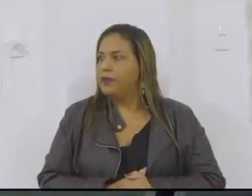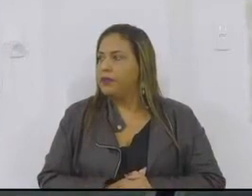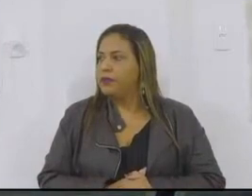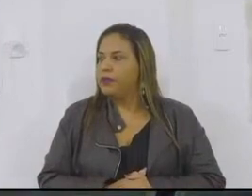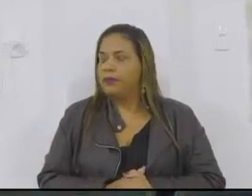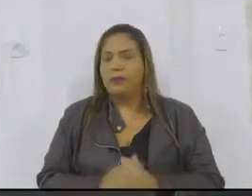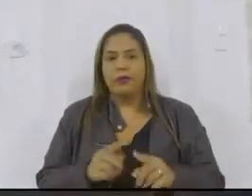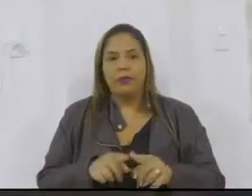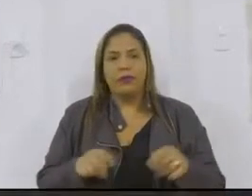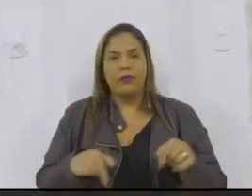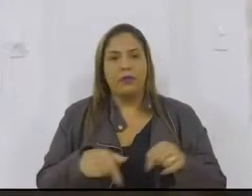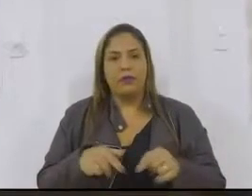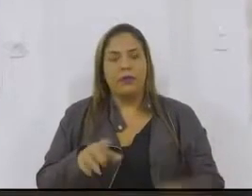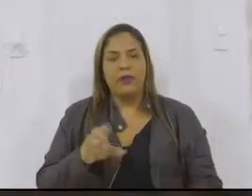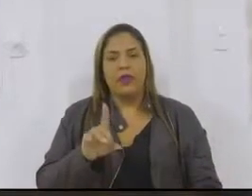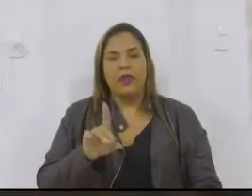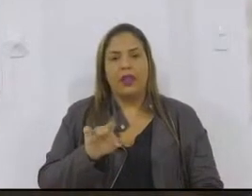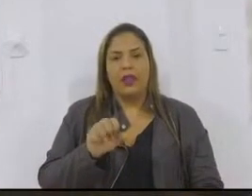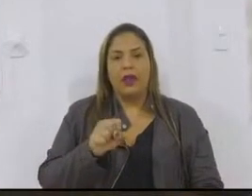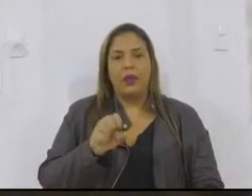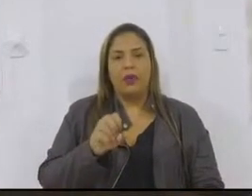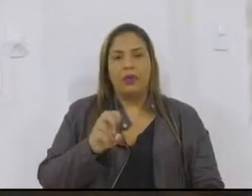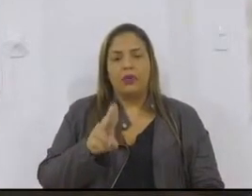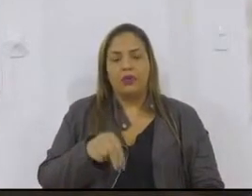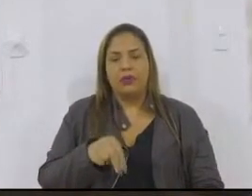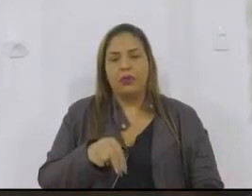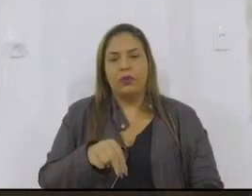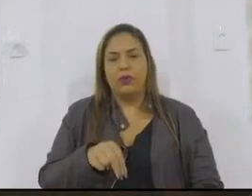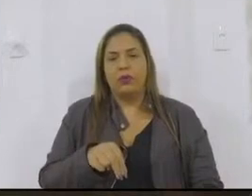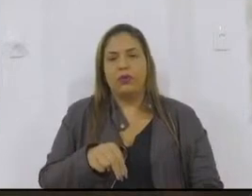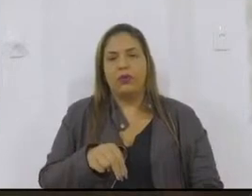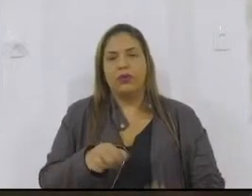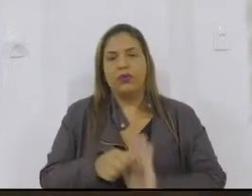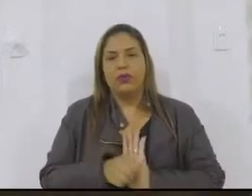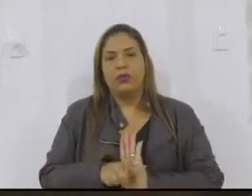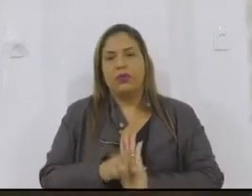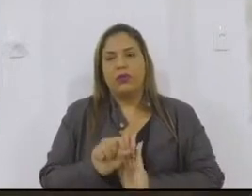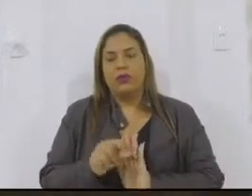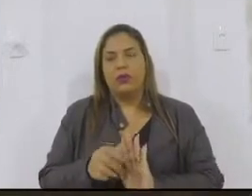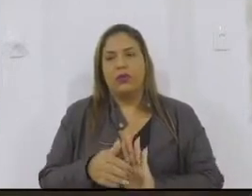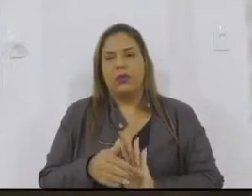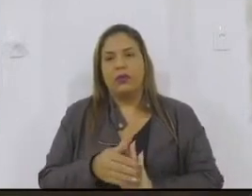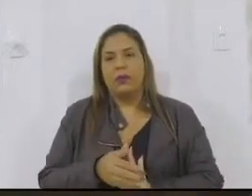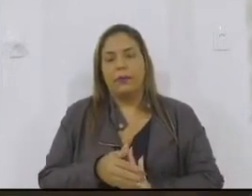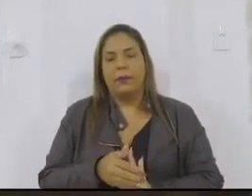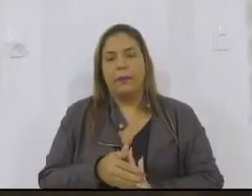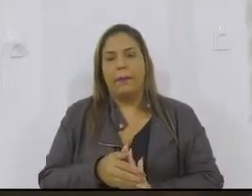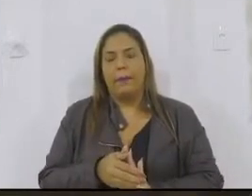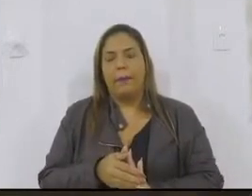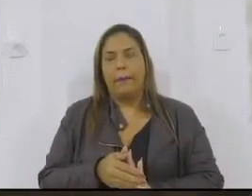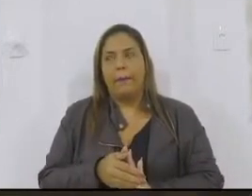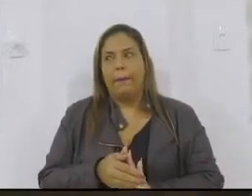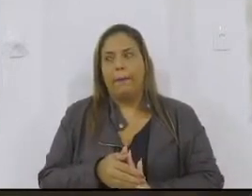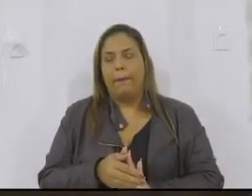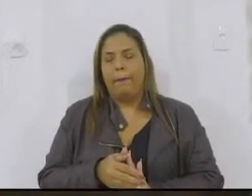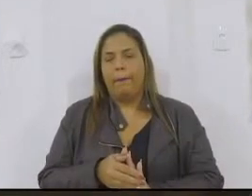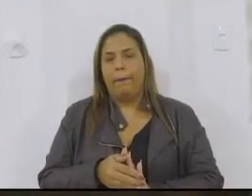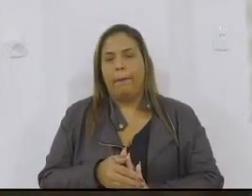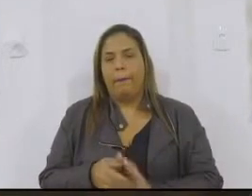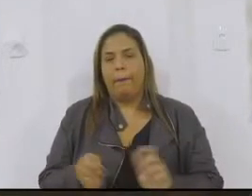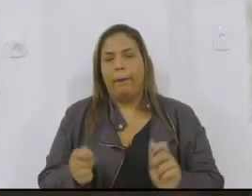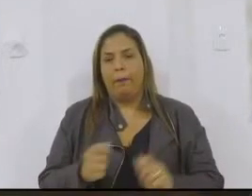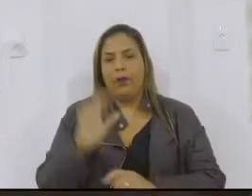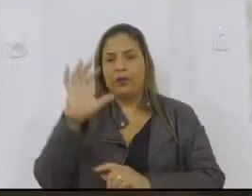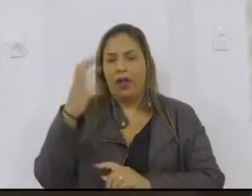Do gabinete do vereador Delson Franco, o vereador faz uma indicação solicitando que determine ao órgão competente a poda